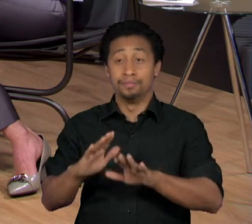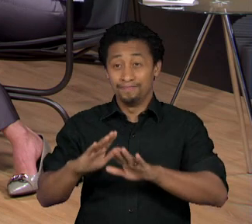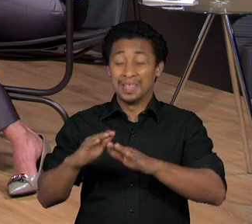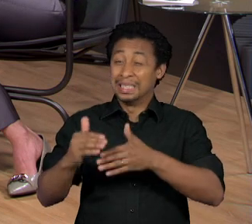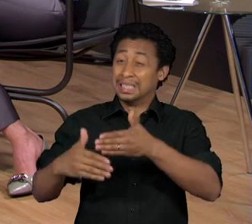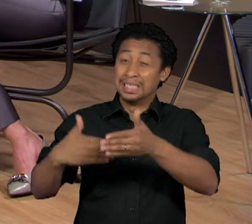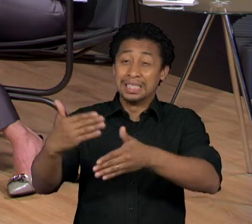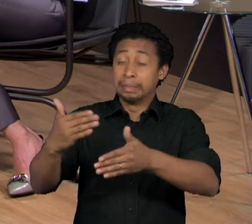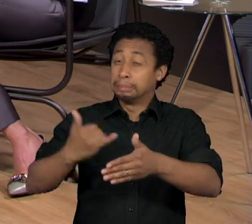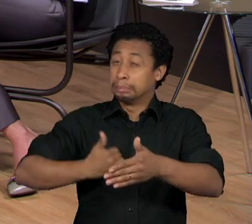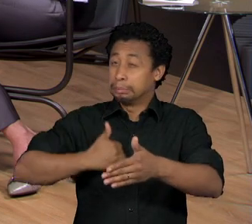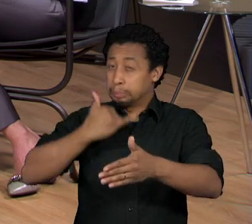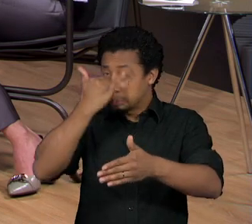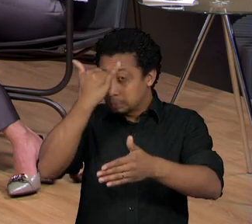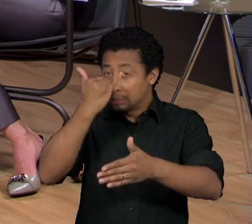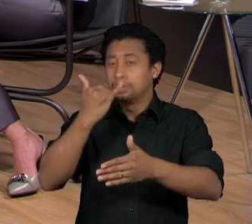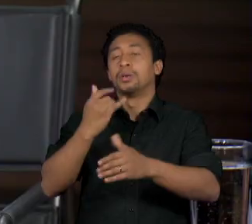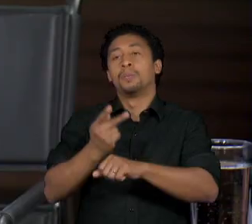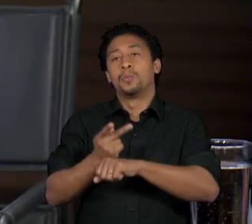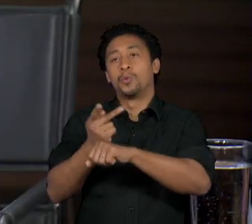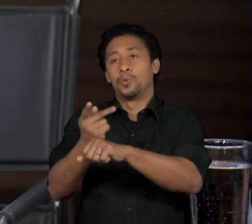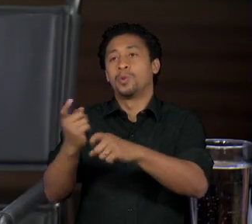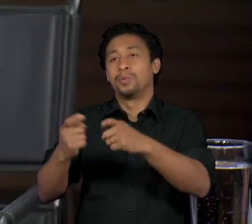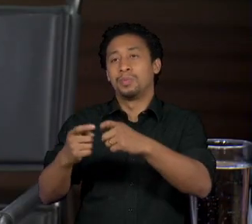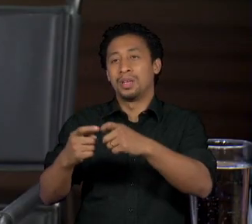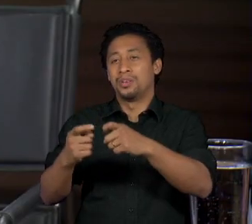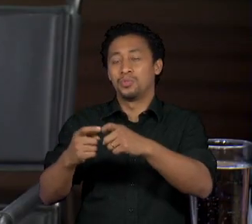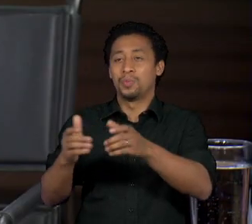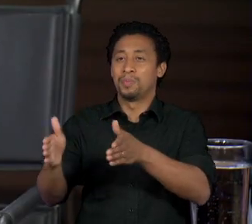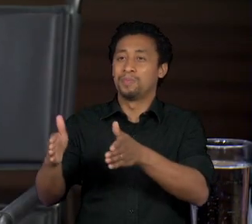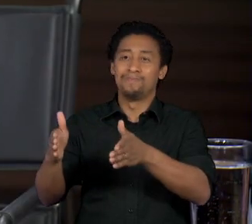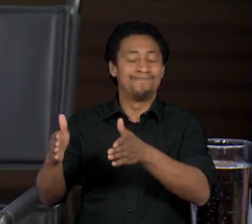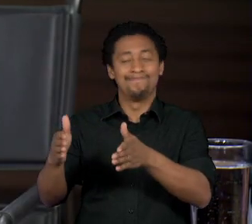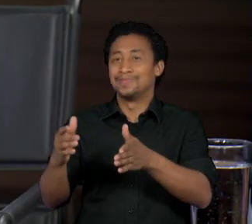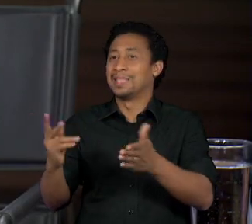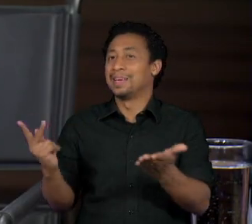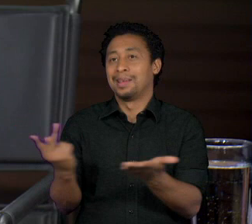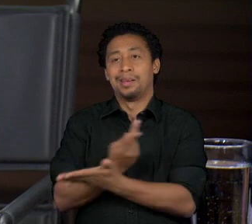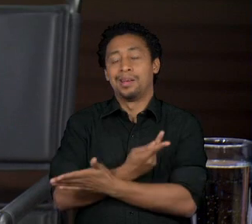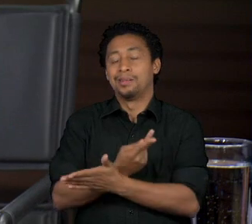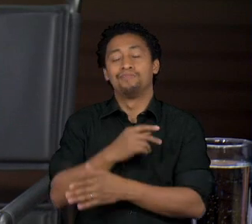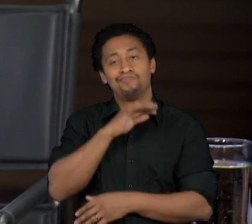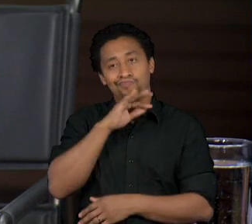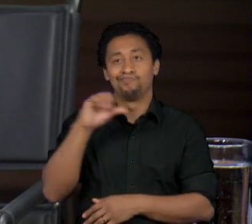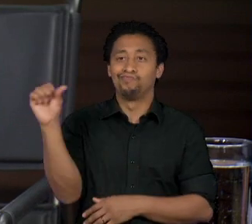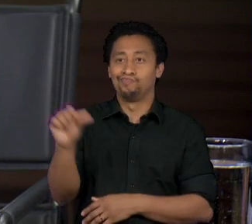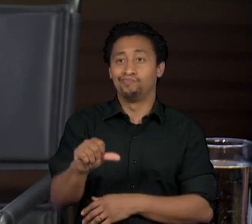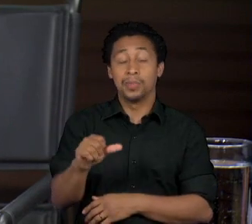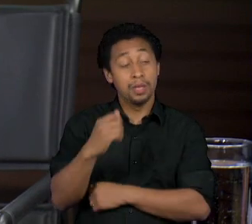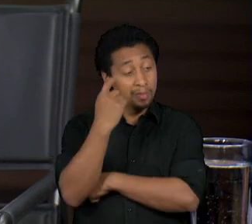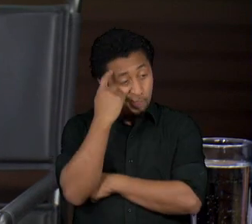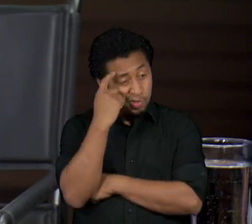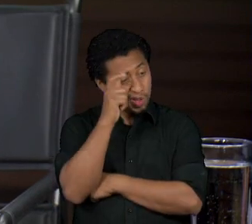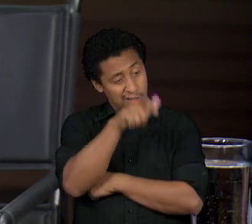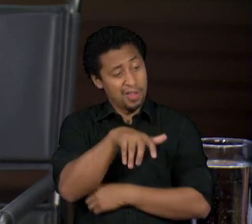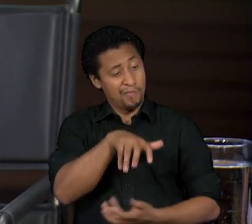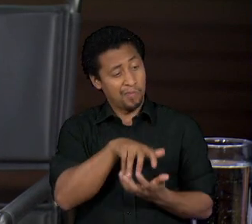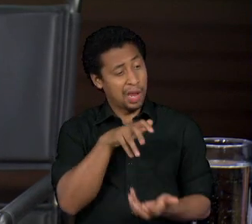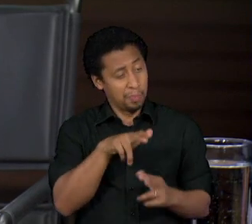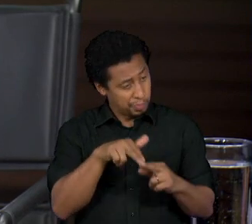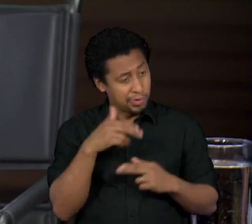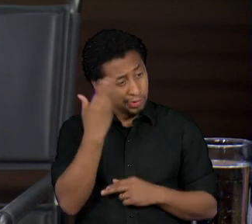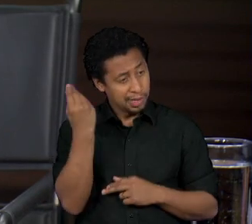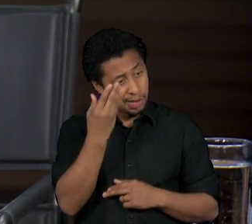estágio, às vezes até um pouco mais do que poderia estar, né, por conta disso. Aí eu achei que era do envelhecimento. Eu tenho percebido no